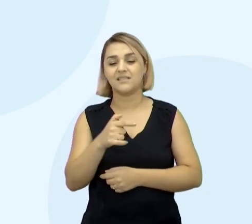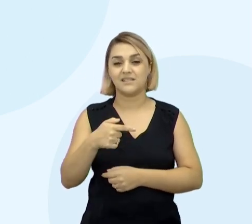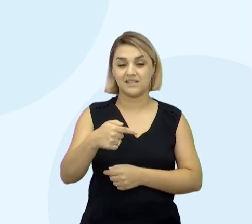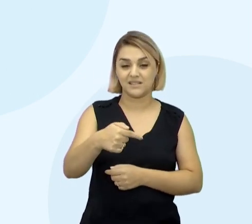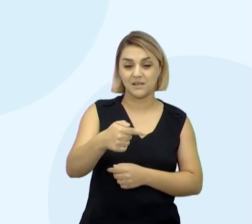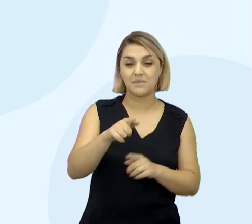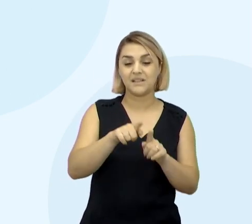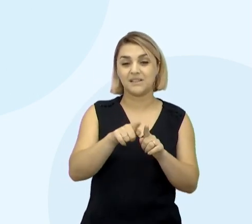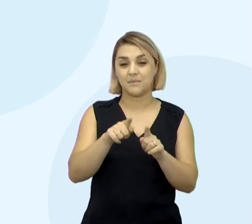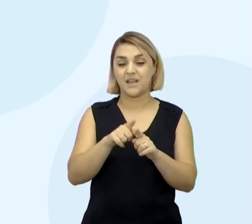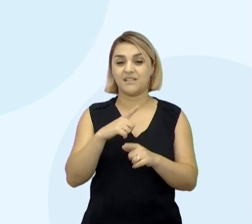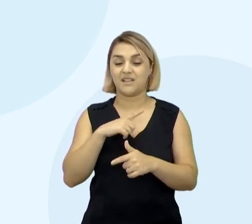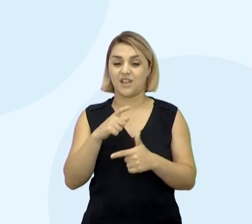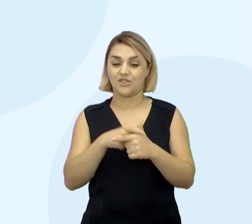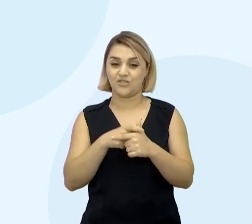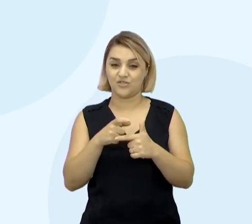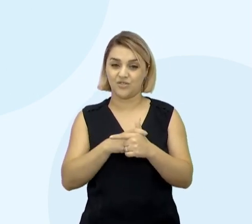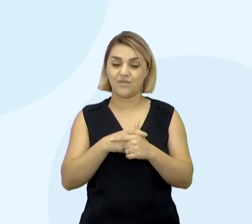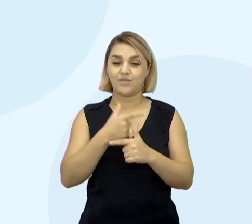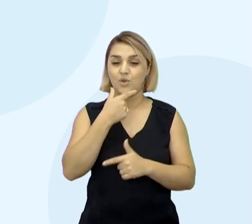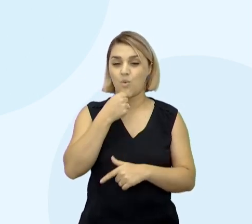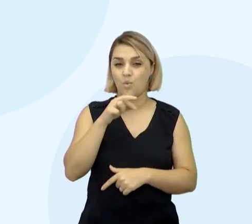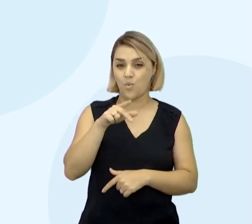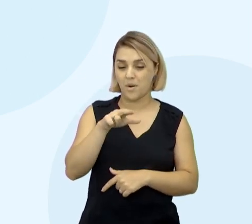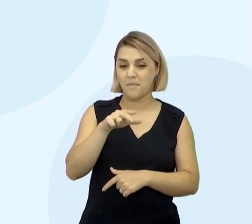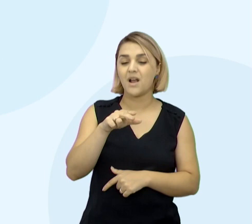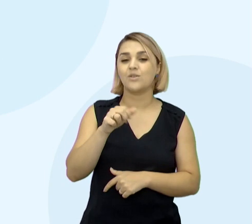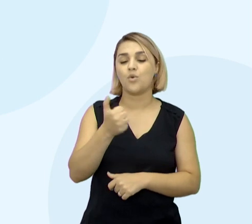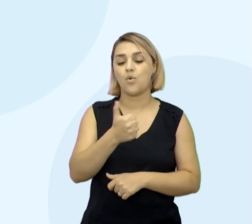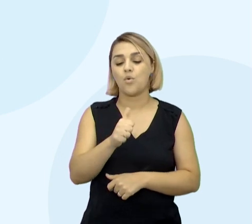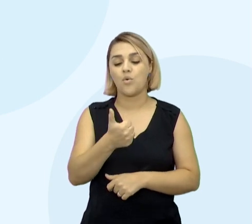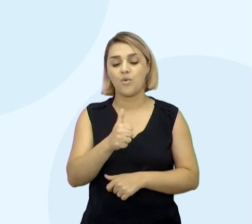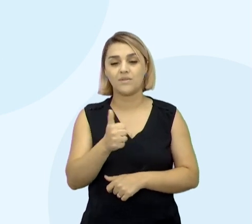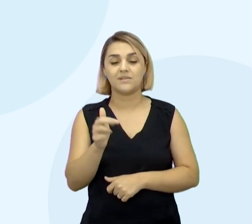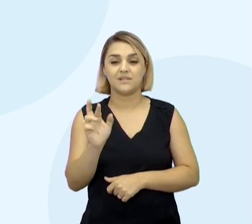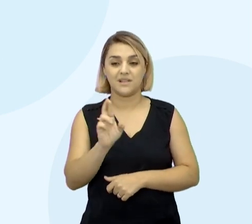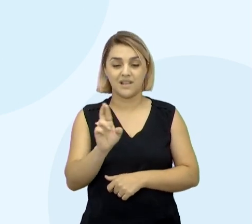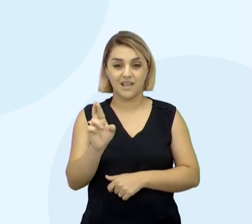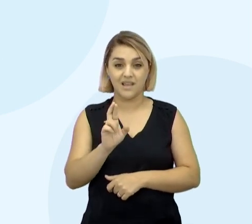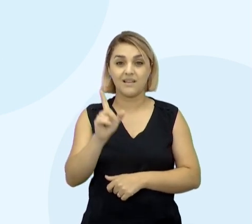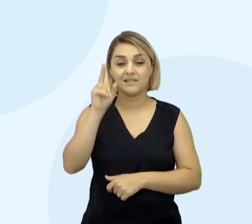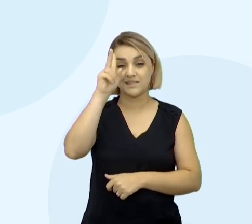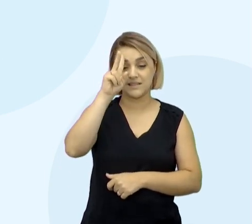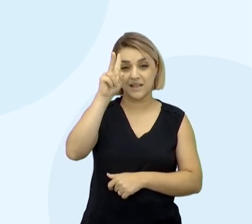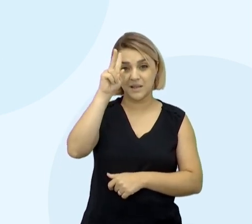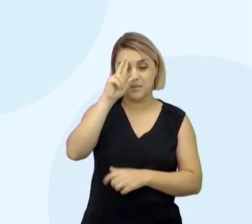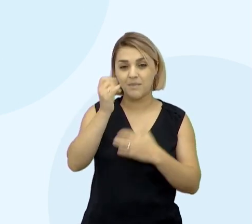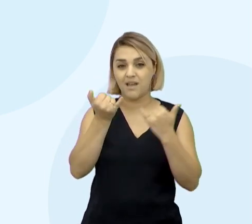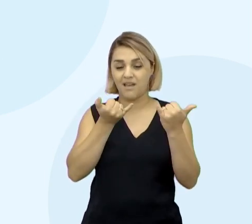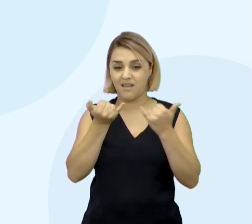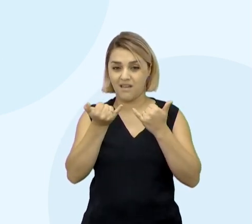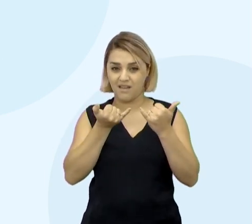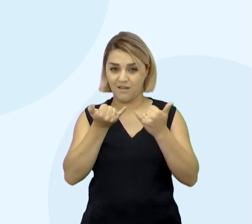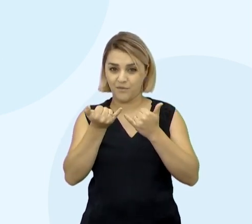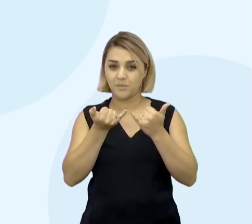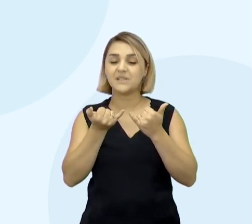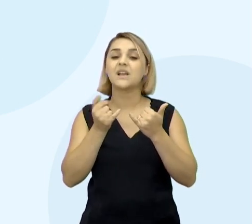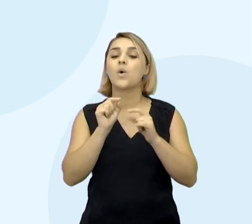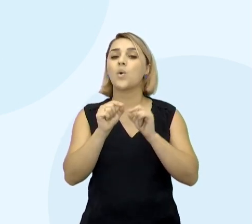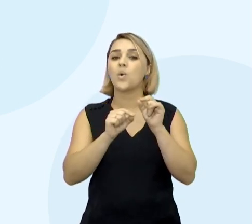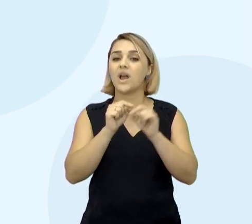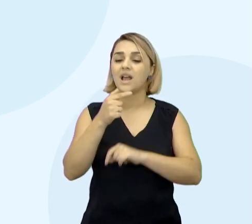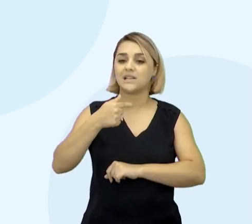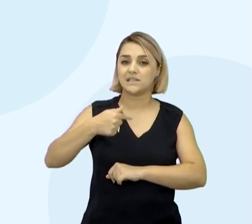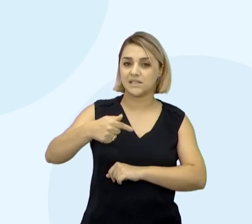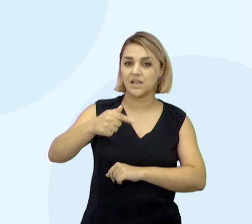dívida com o irmão dele aí de R$11. Lembrando tudo isso, essas informações é semanal.